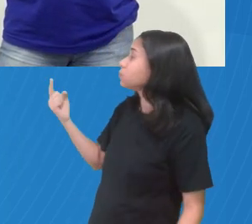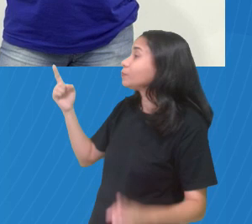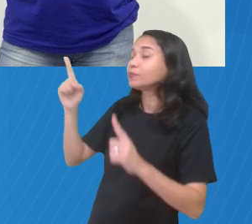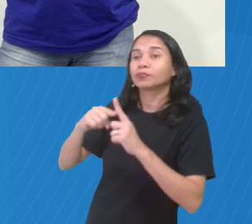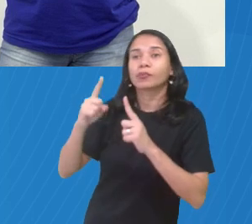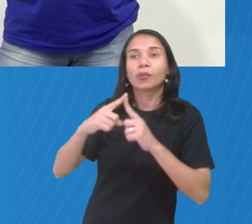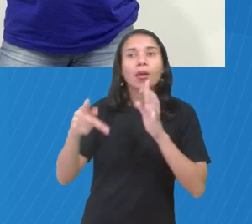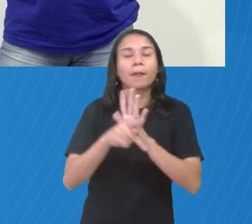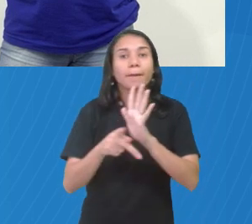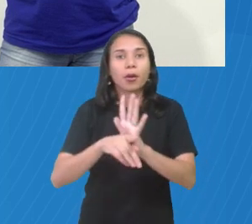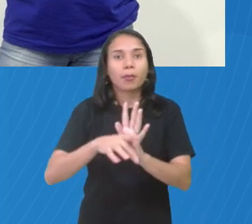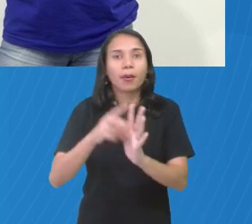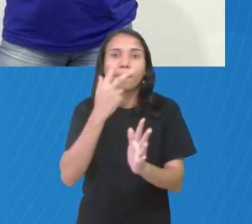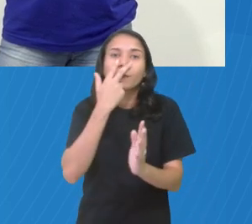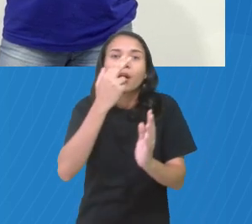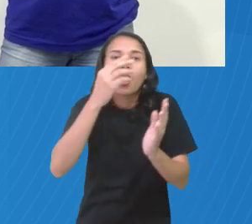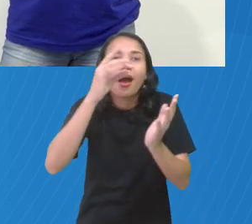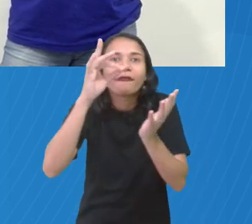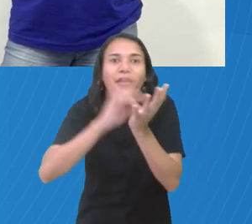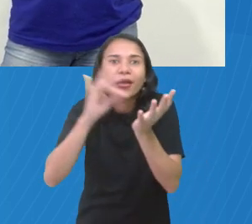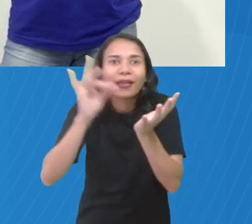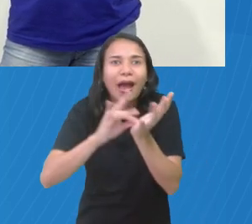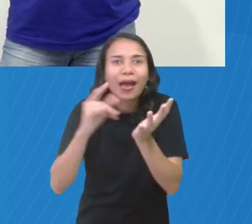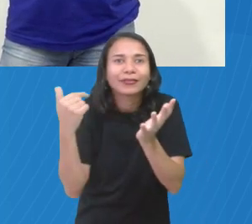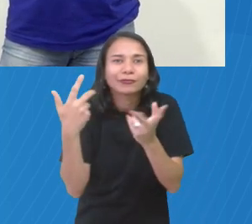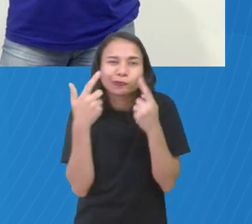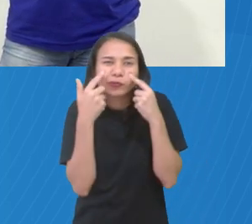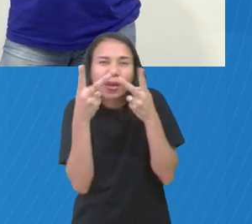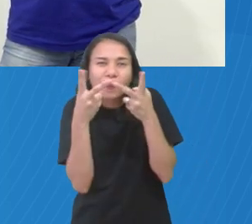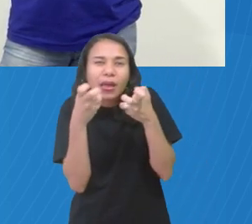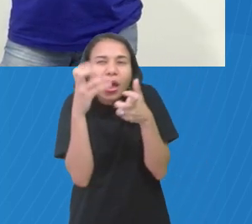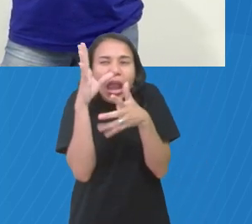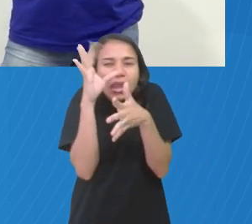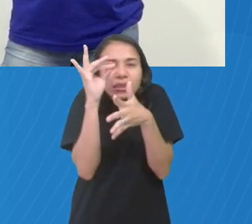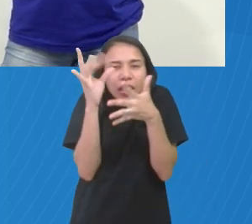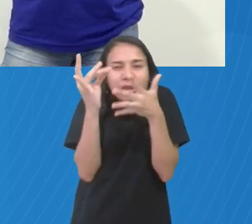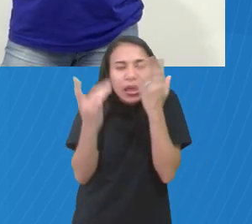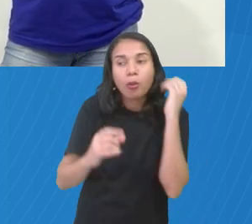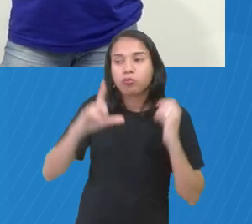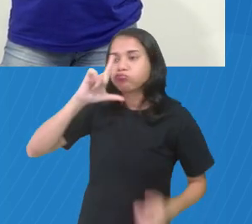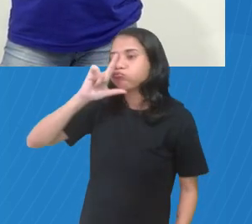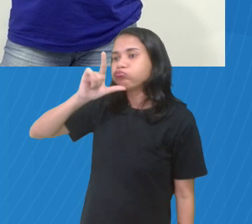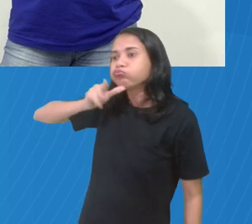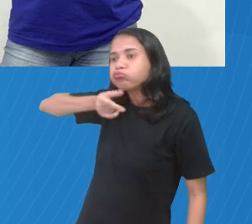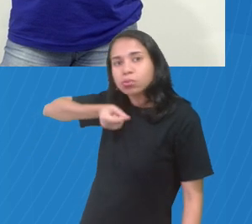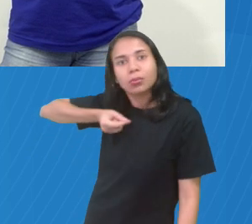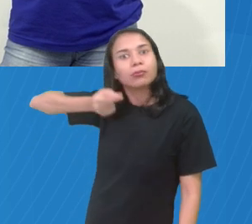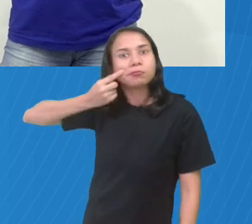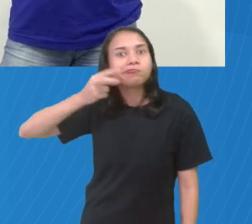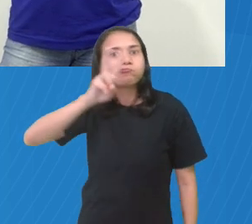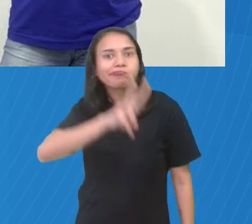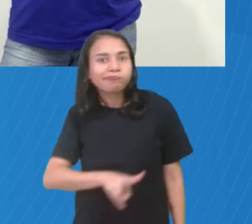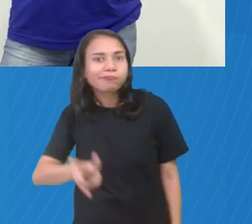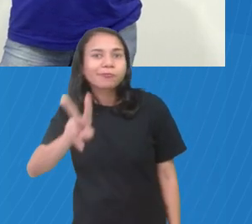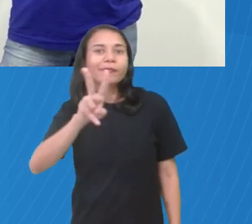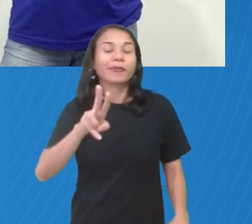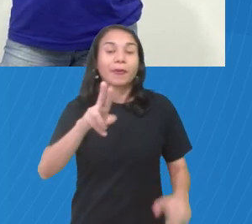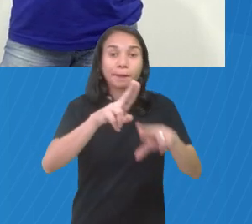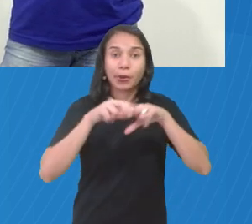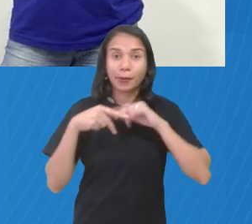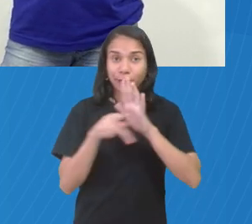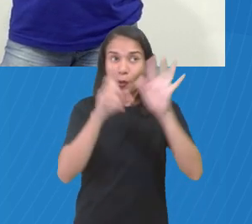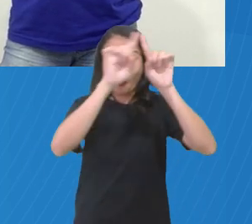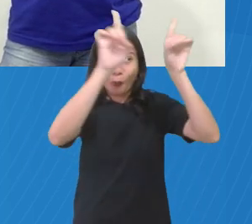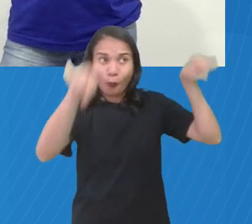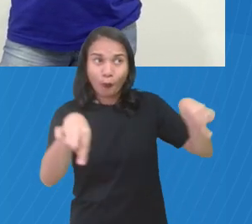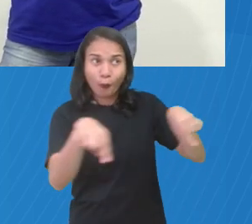dele era bastante realista. A gente pode observar aí detalhes da arara né? Nessa imagem. Esse